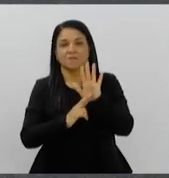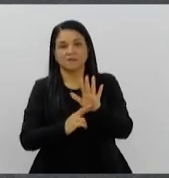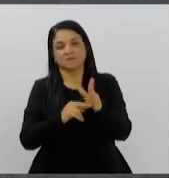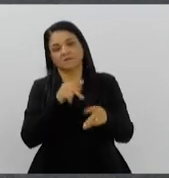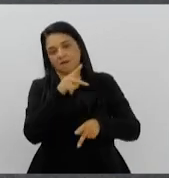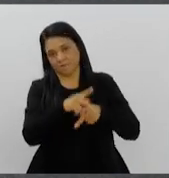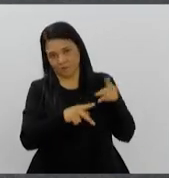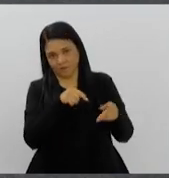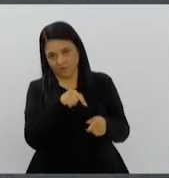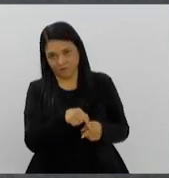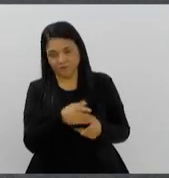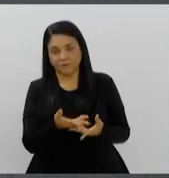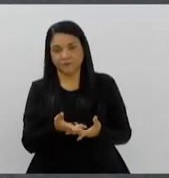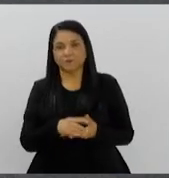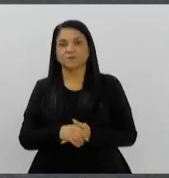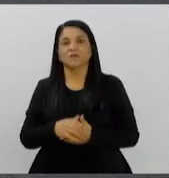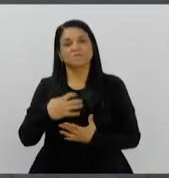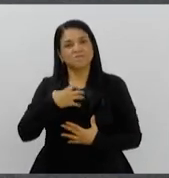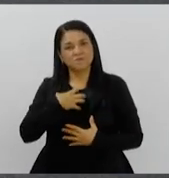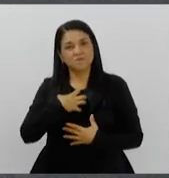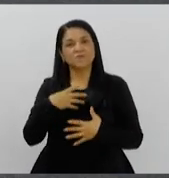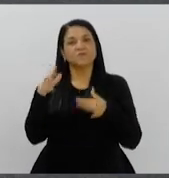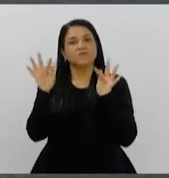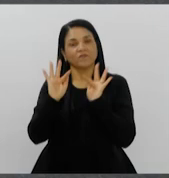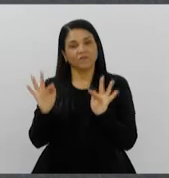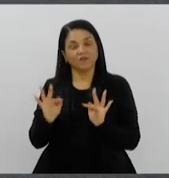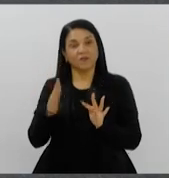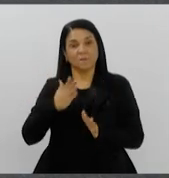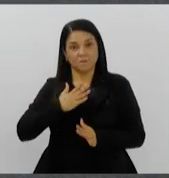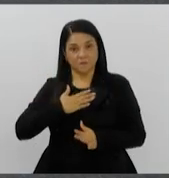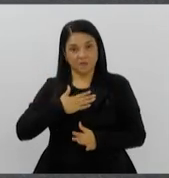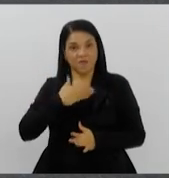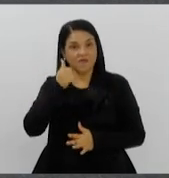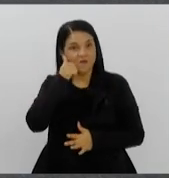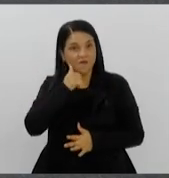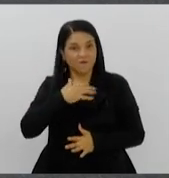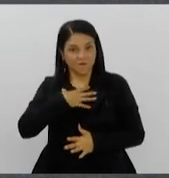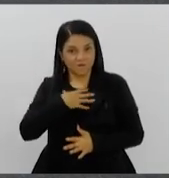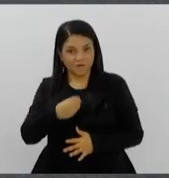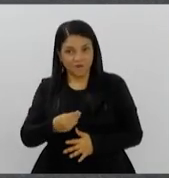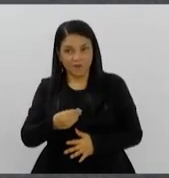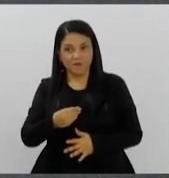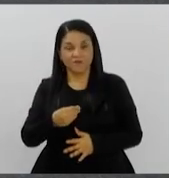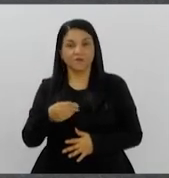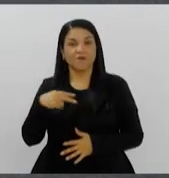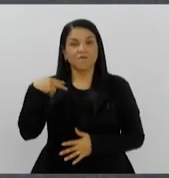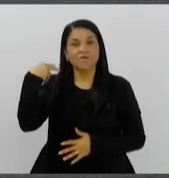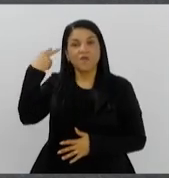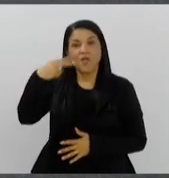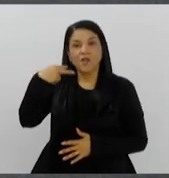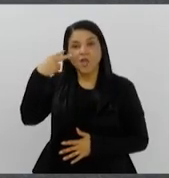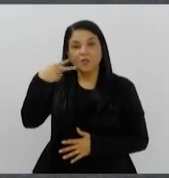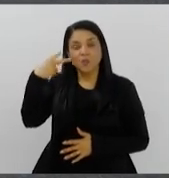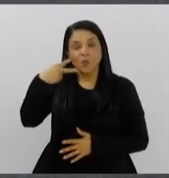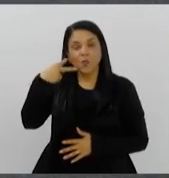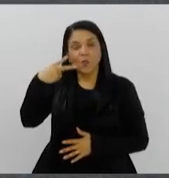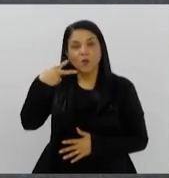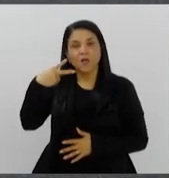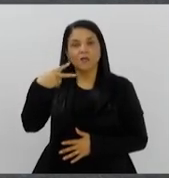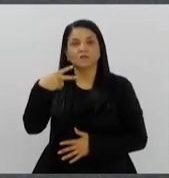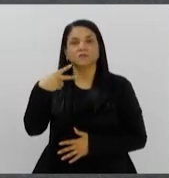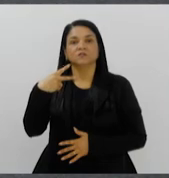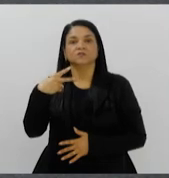eu estou muito feliz porque a minha filha foi a vereadora mais votada de Campos, os Goitacazes,